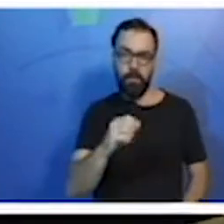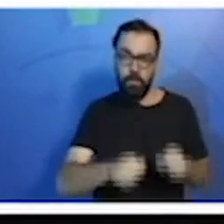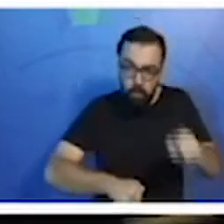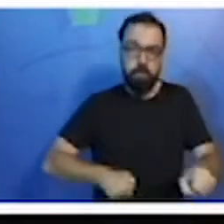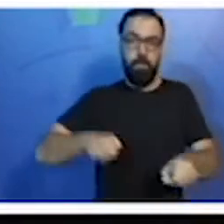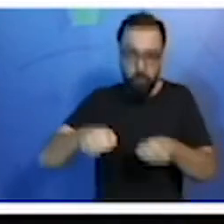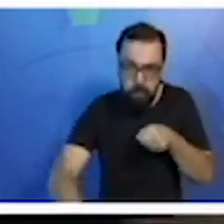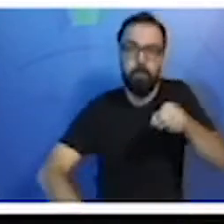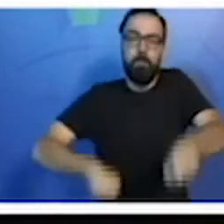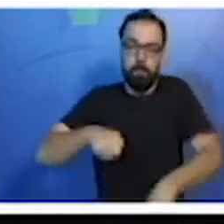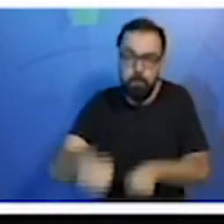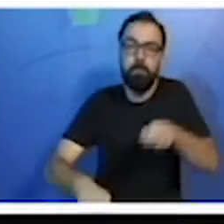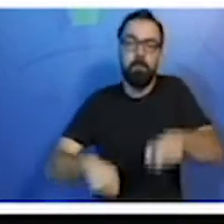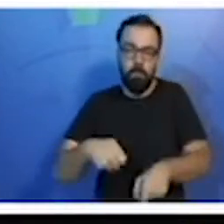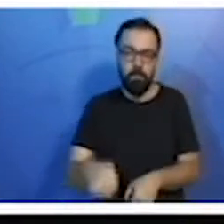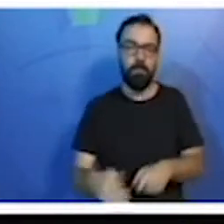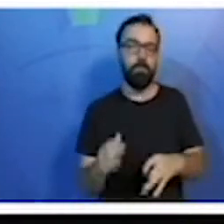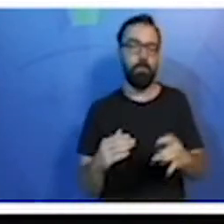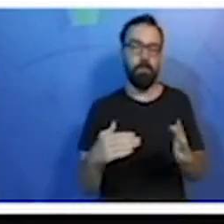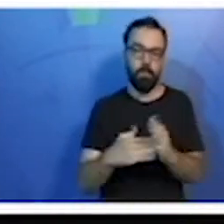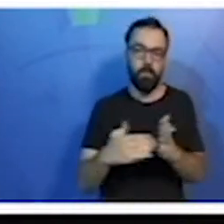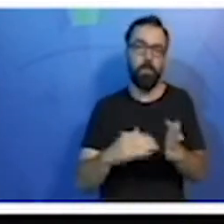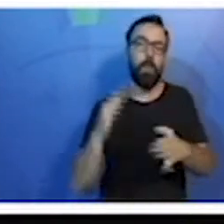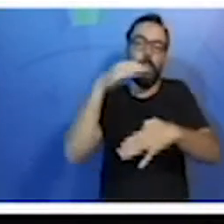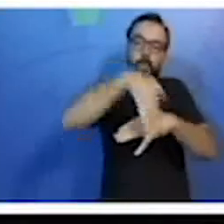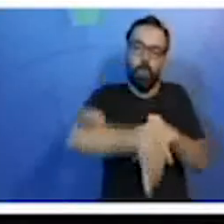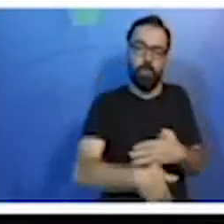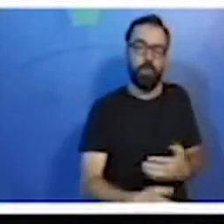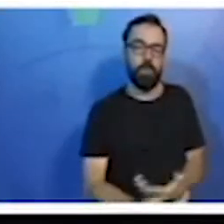imprimir grande força para ver se esses obstáculos também